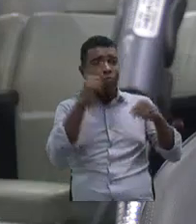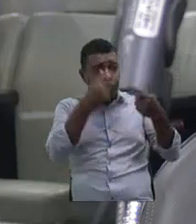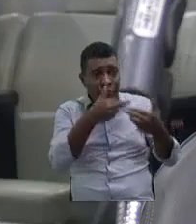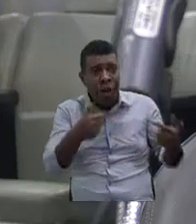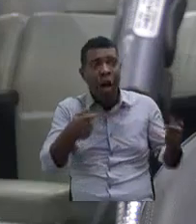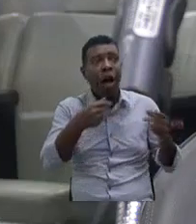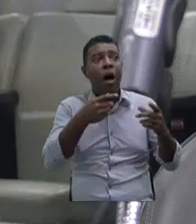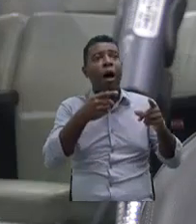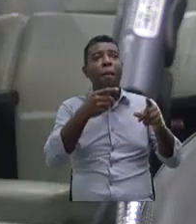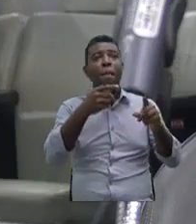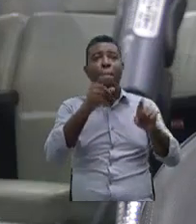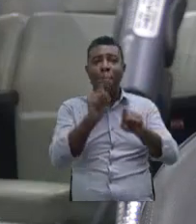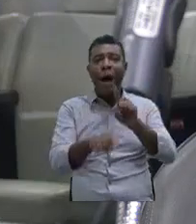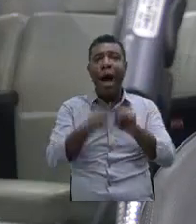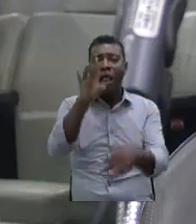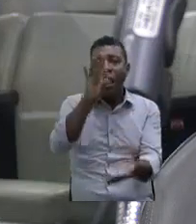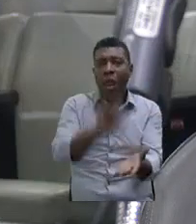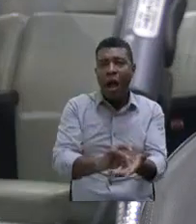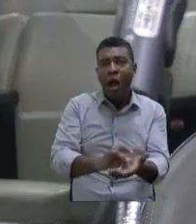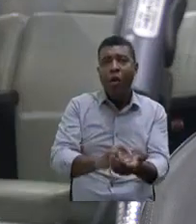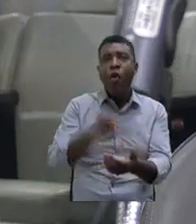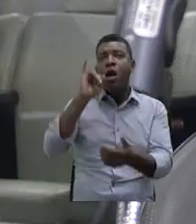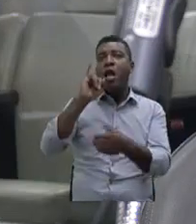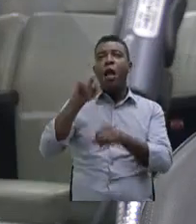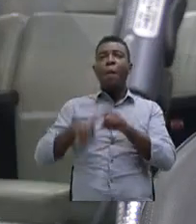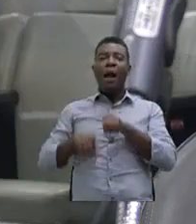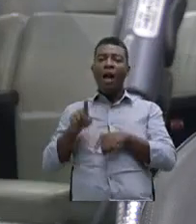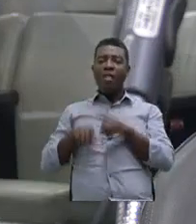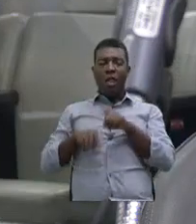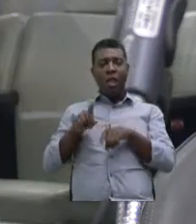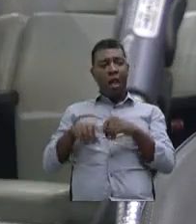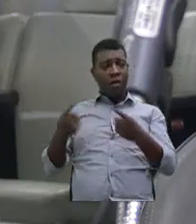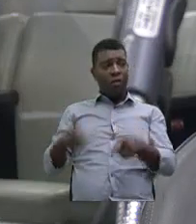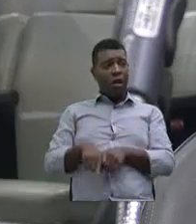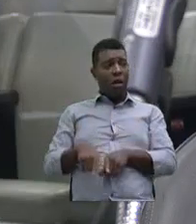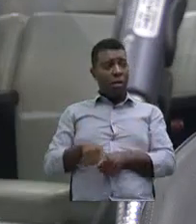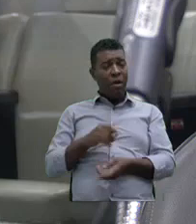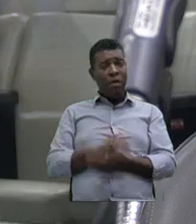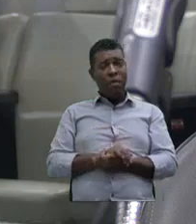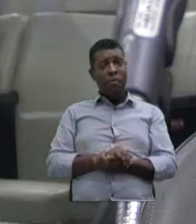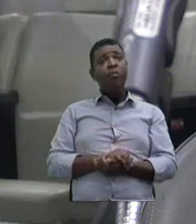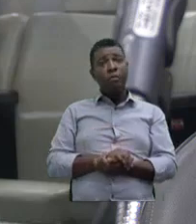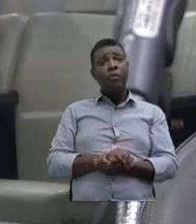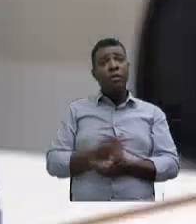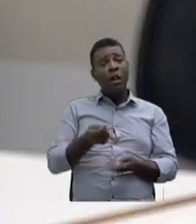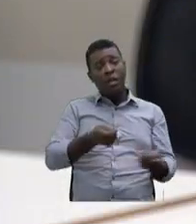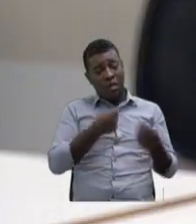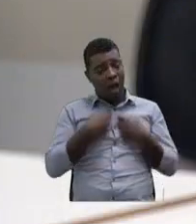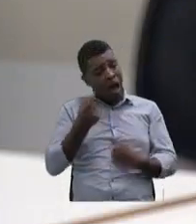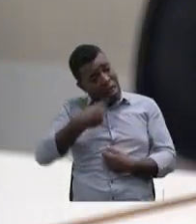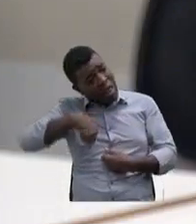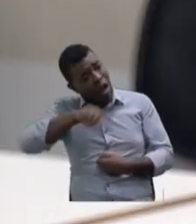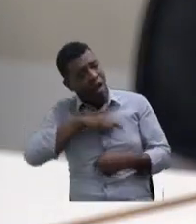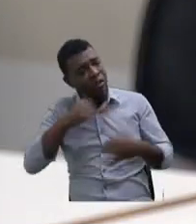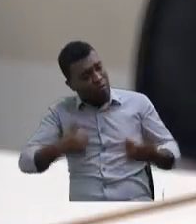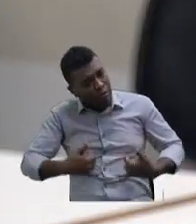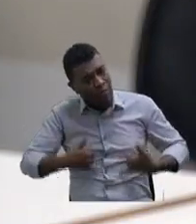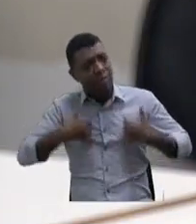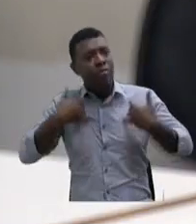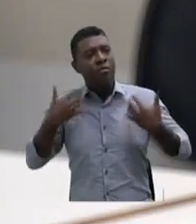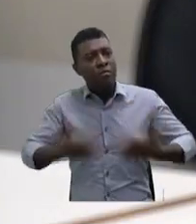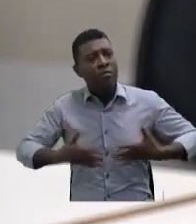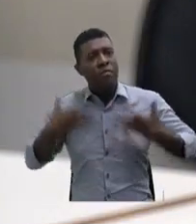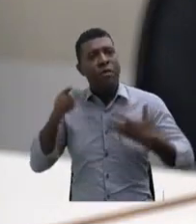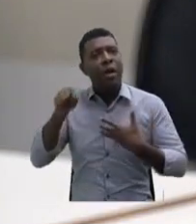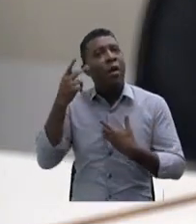a cultura e é por meio dela que nós vamos dar conta de trazer aí algum êxito para